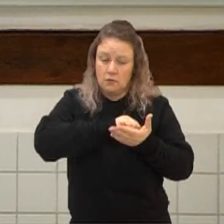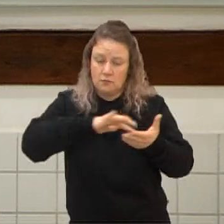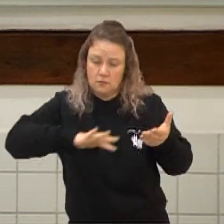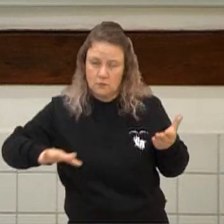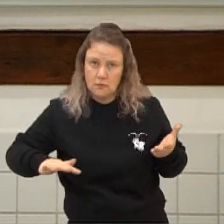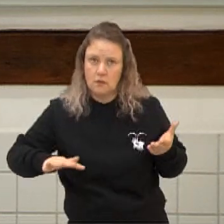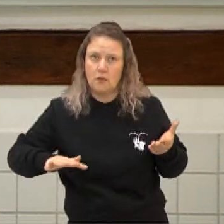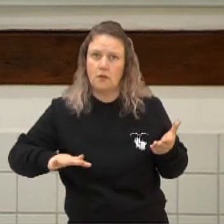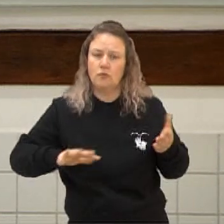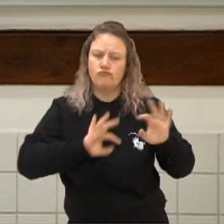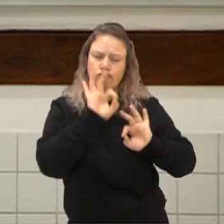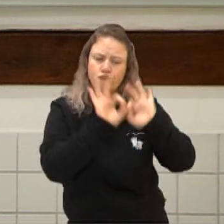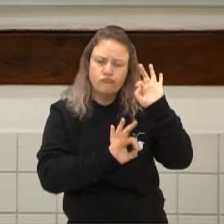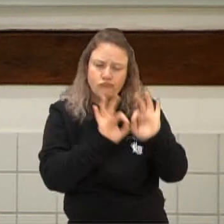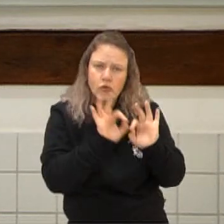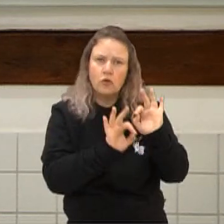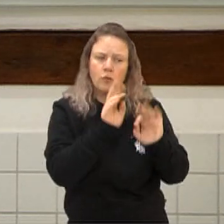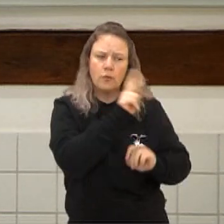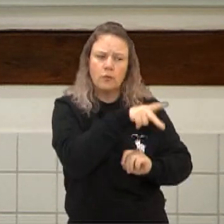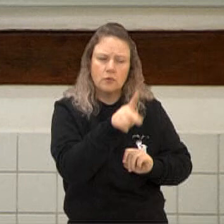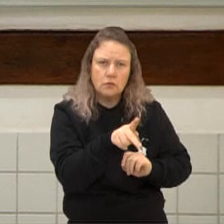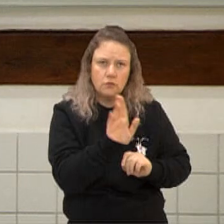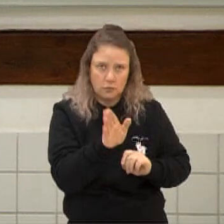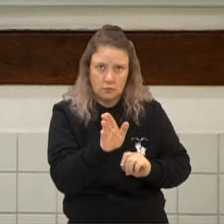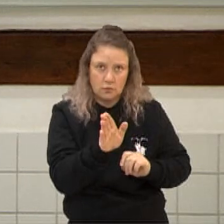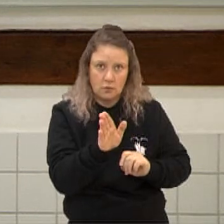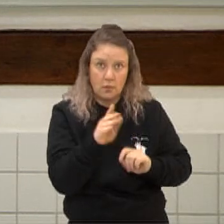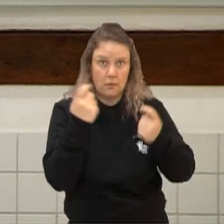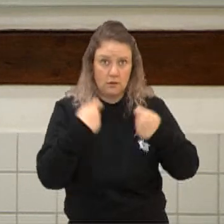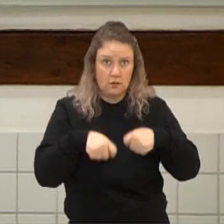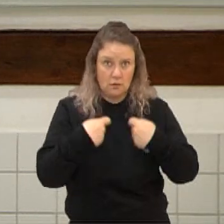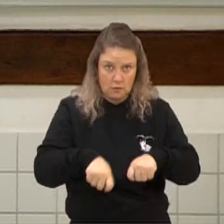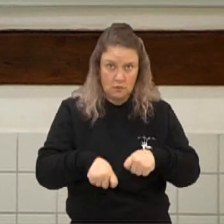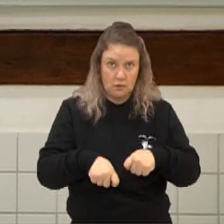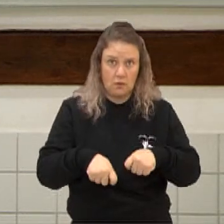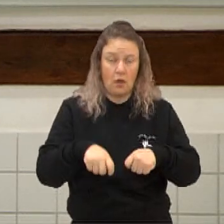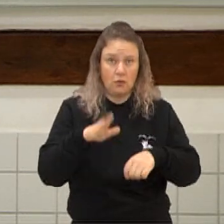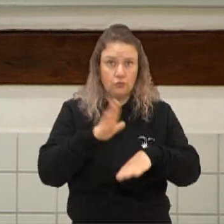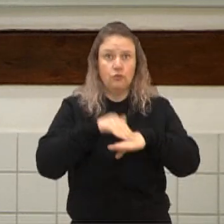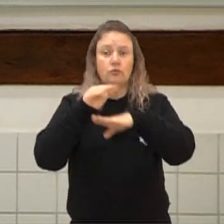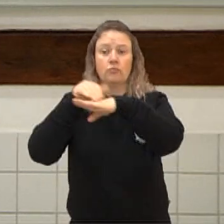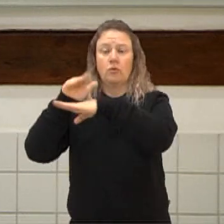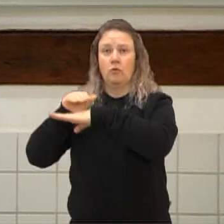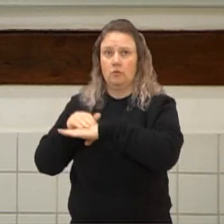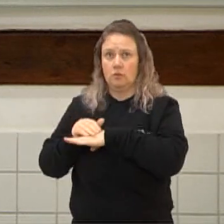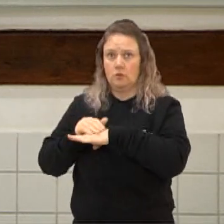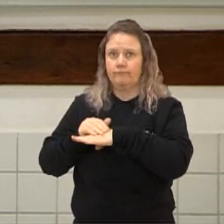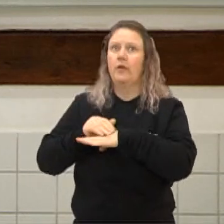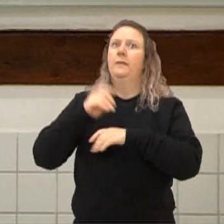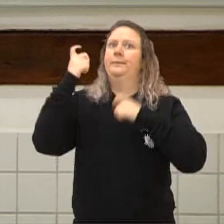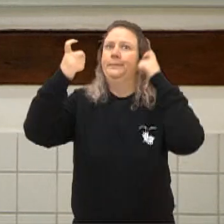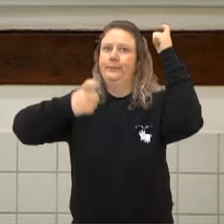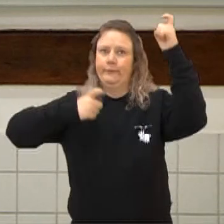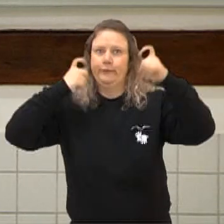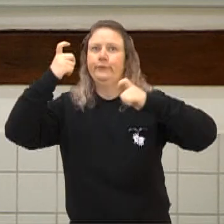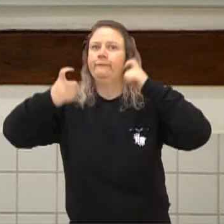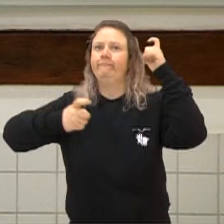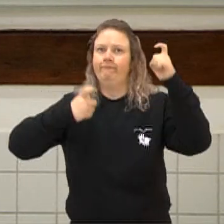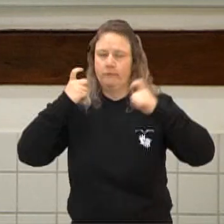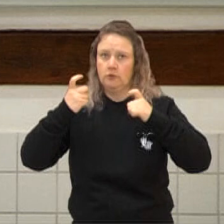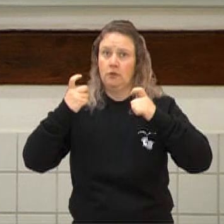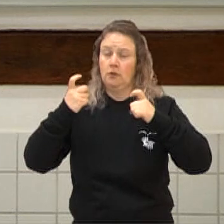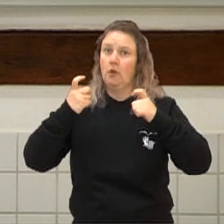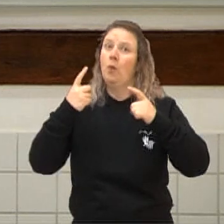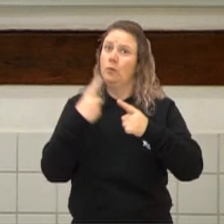seu professor, aquelas que estão ali para responder junto com a chamada. A gente se preocupa. Você tem que fazer esses exercícios, é importante para